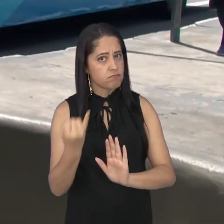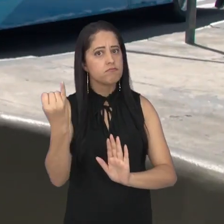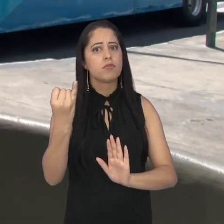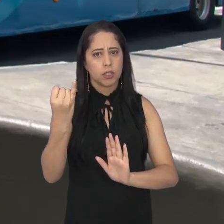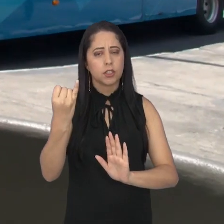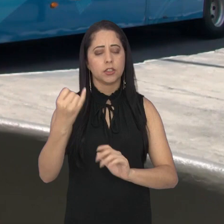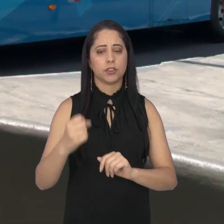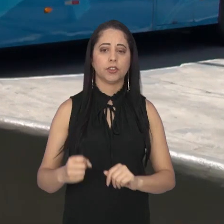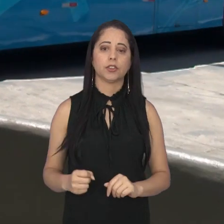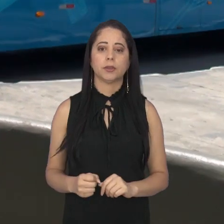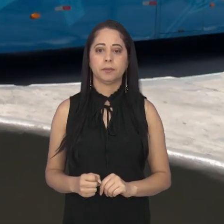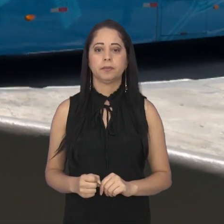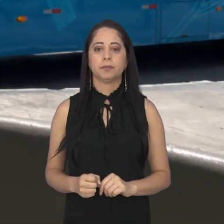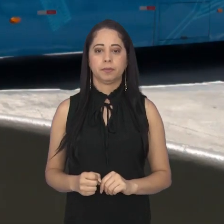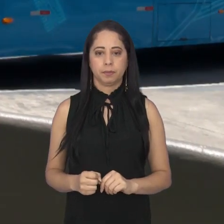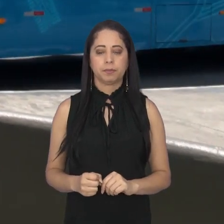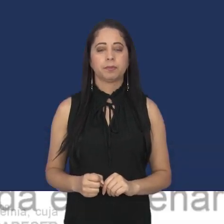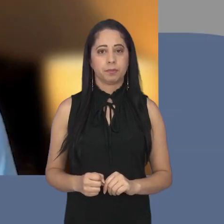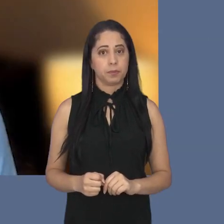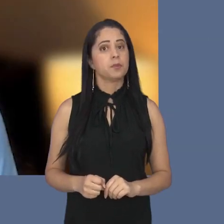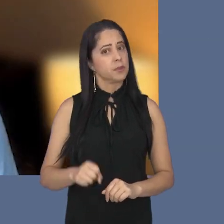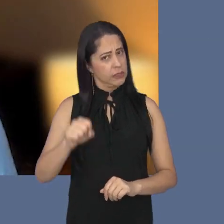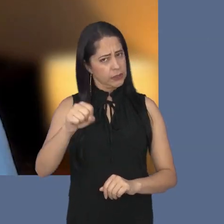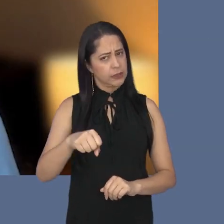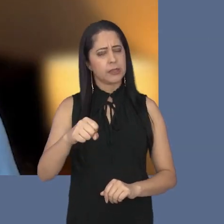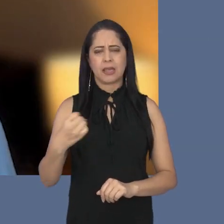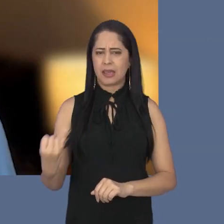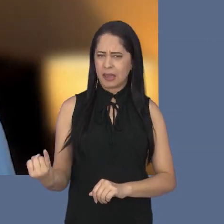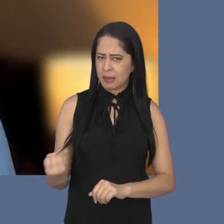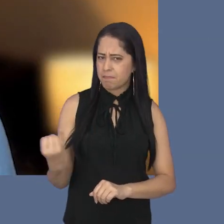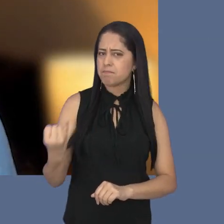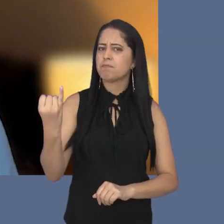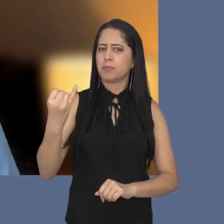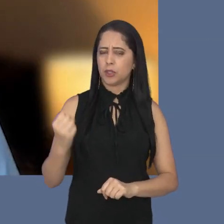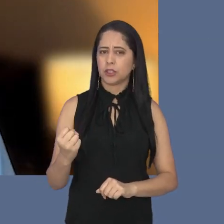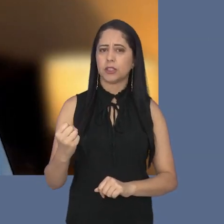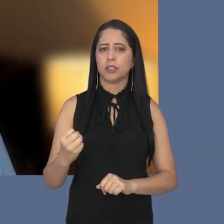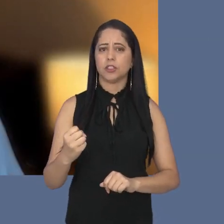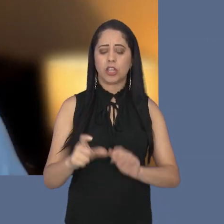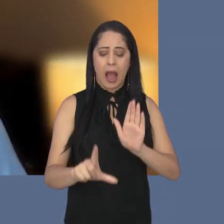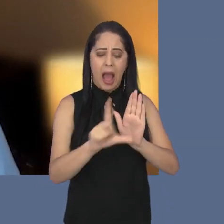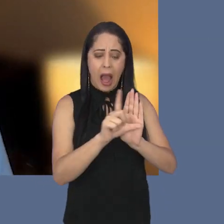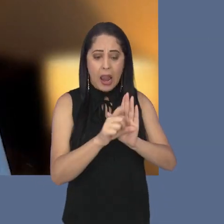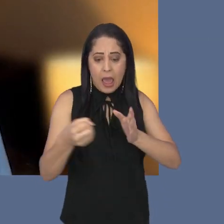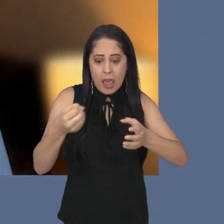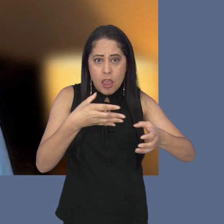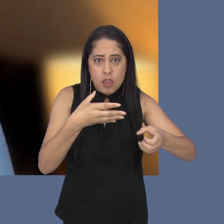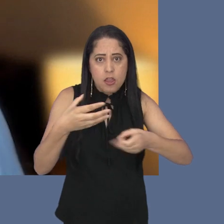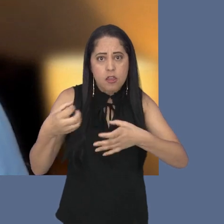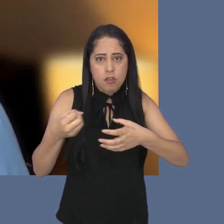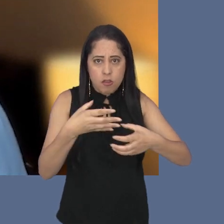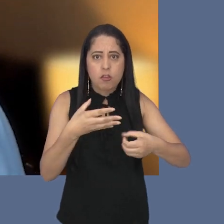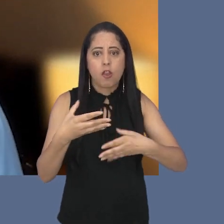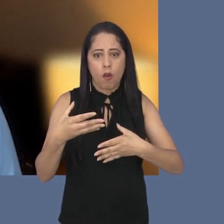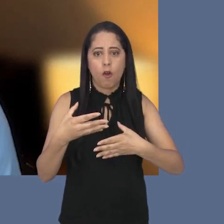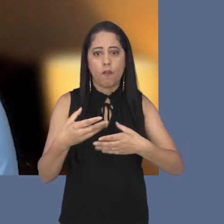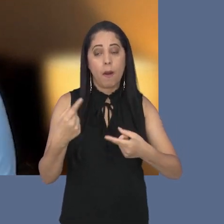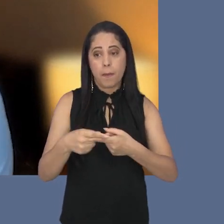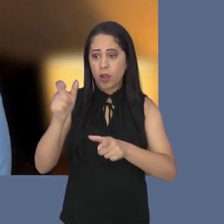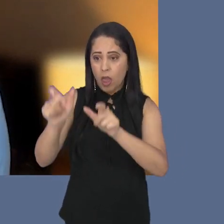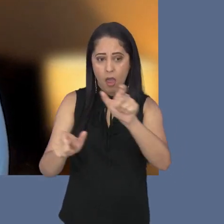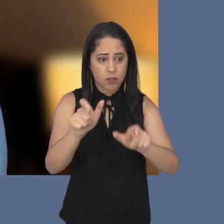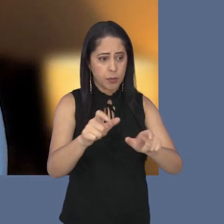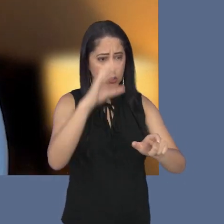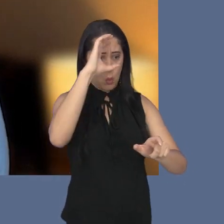está em discussão, é importante para a cidade. O papel da Câmara é fundamental para isso, para manter a legislação atualizada, para aquilo